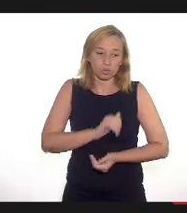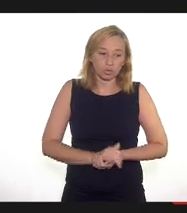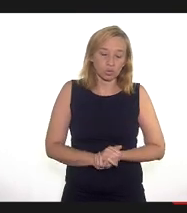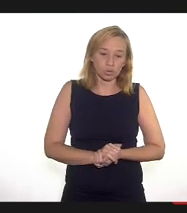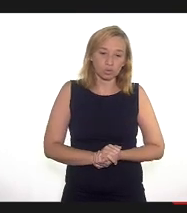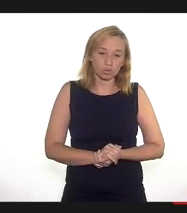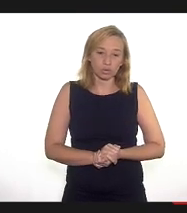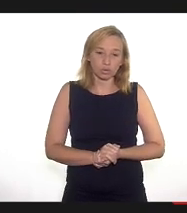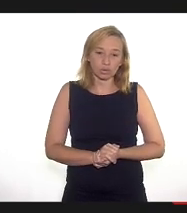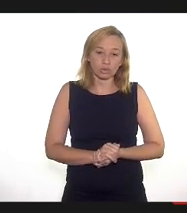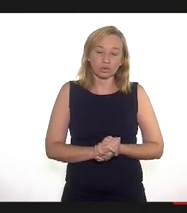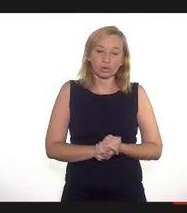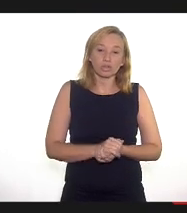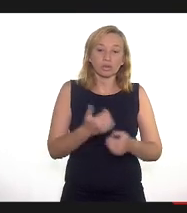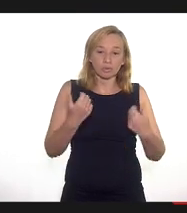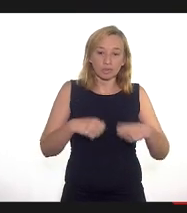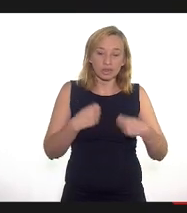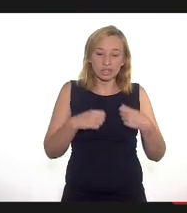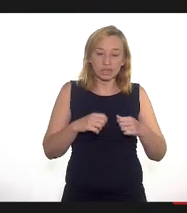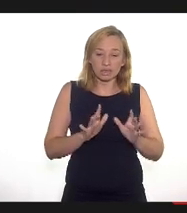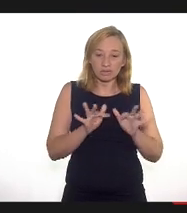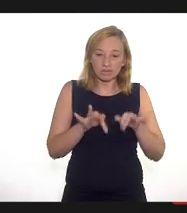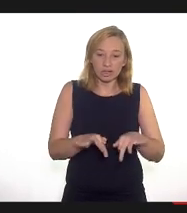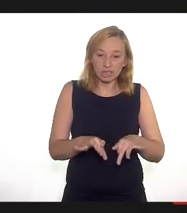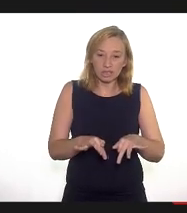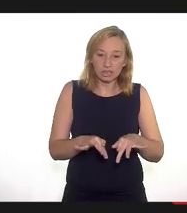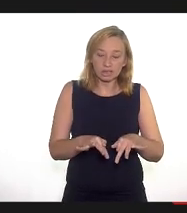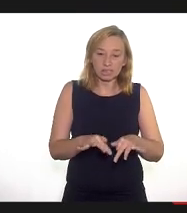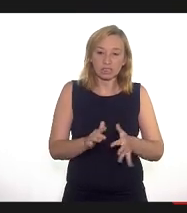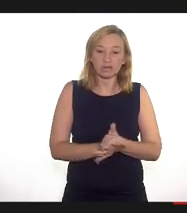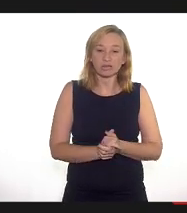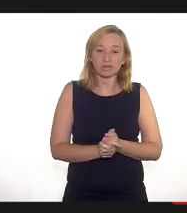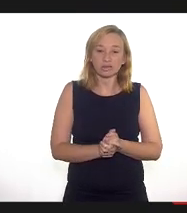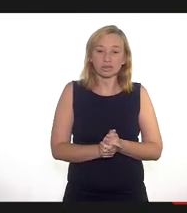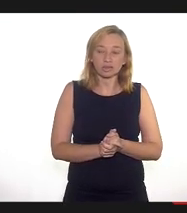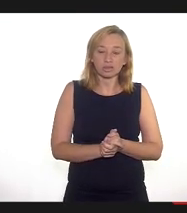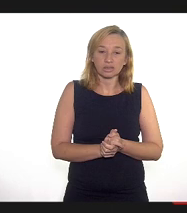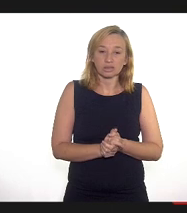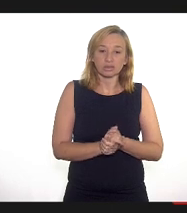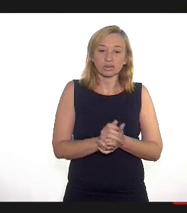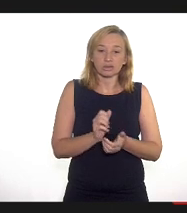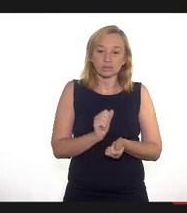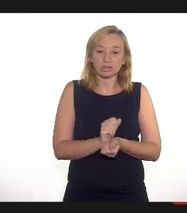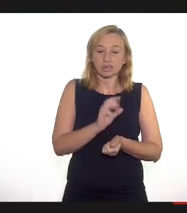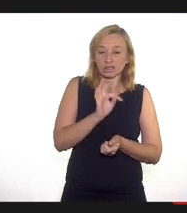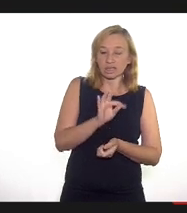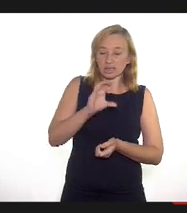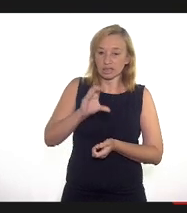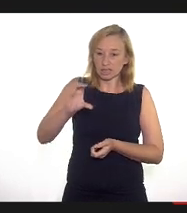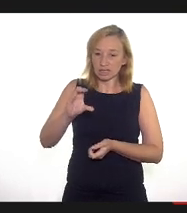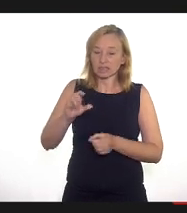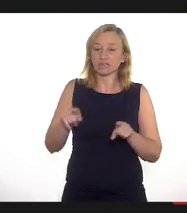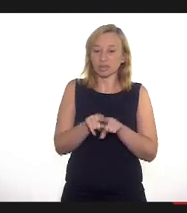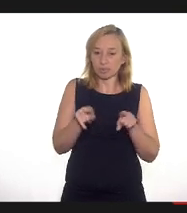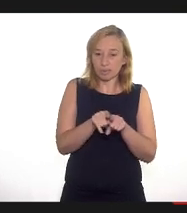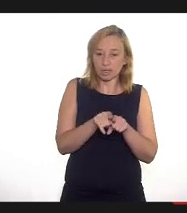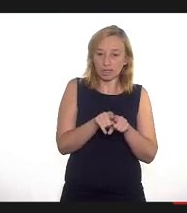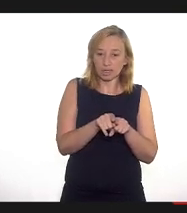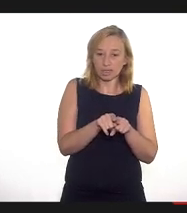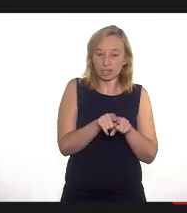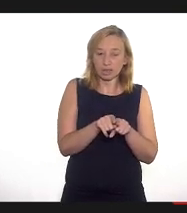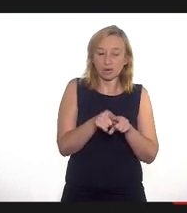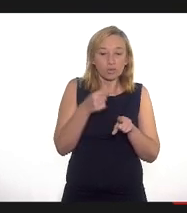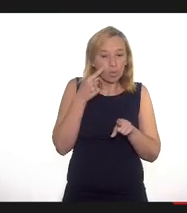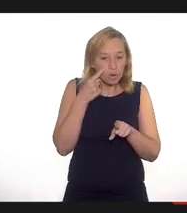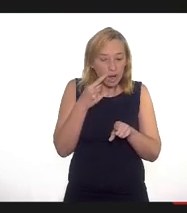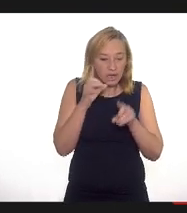de repente, precisando para concluir. Foi dada uma certa ênfase nesses TCCs também. Então, as